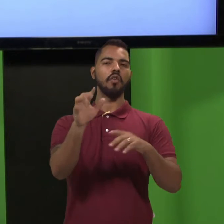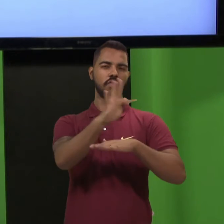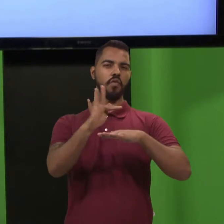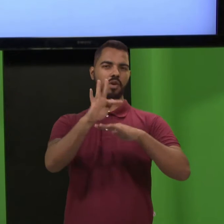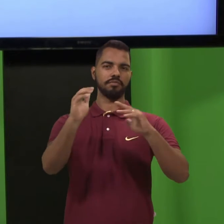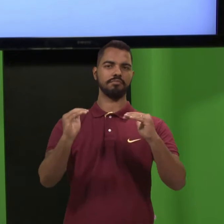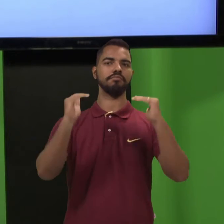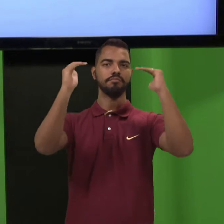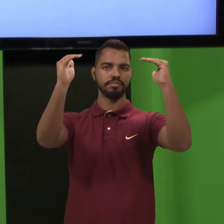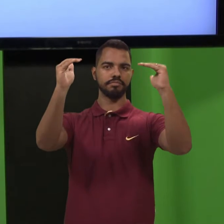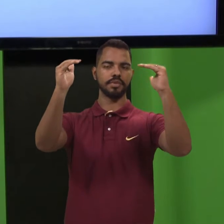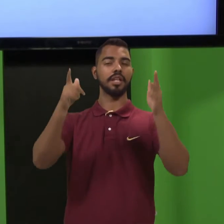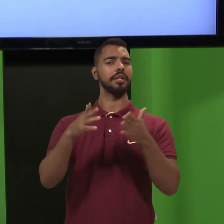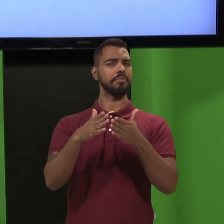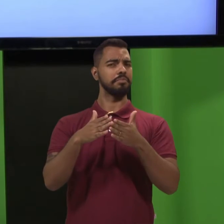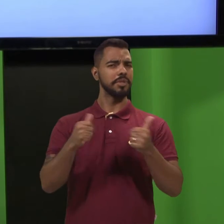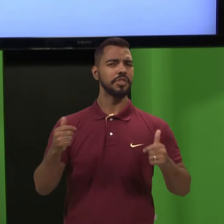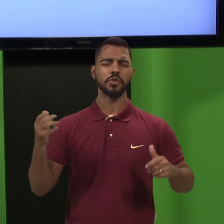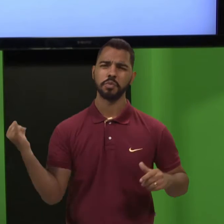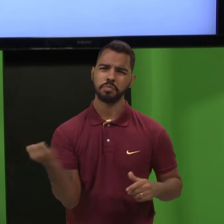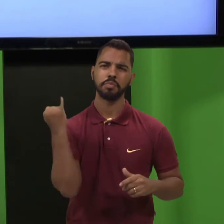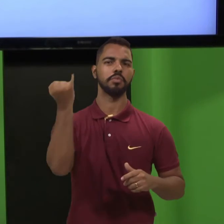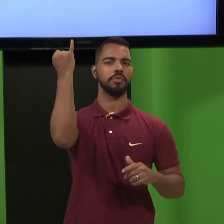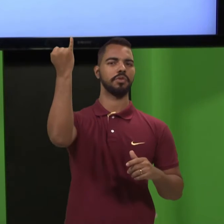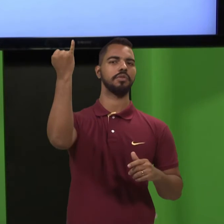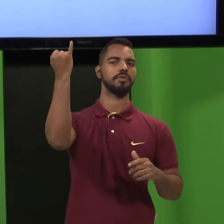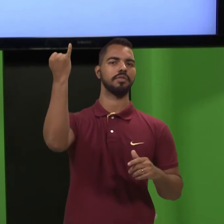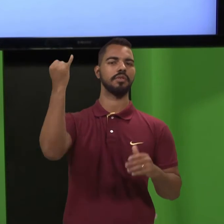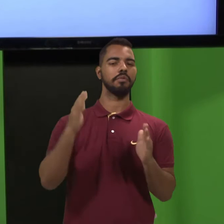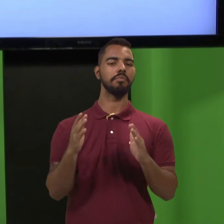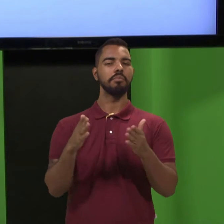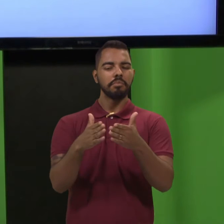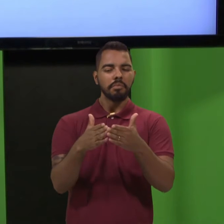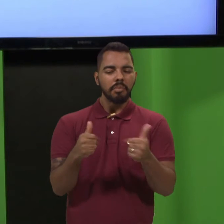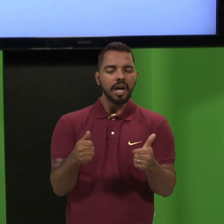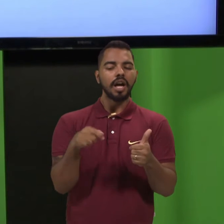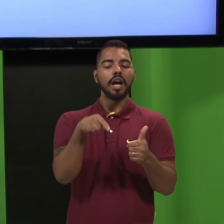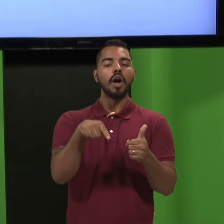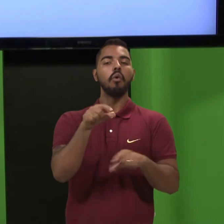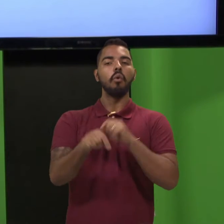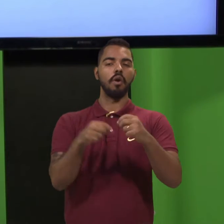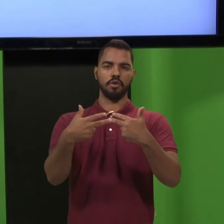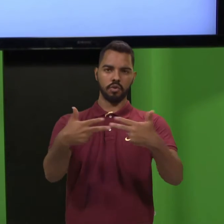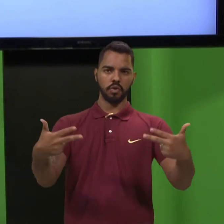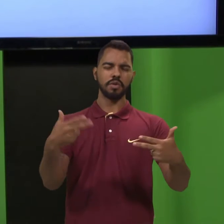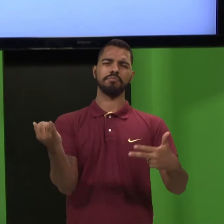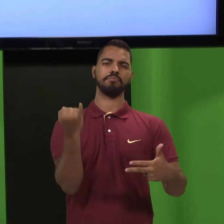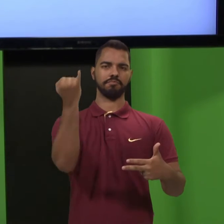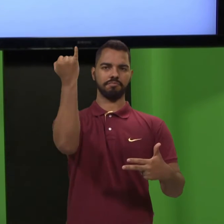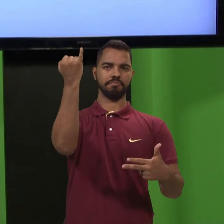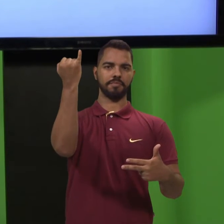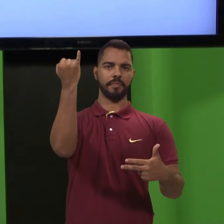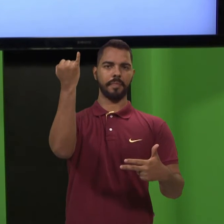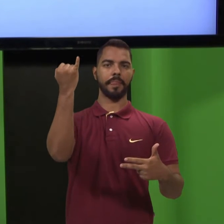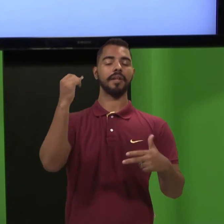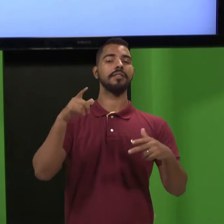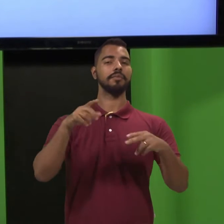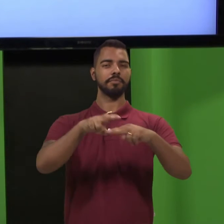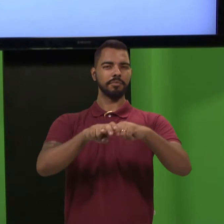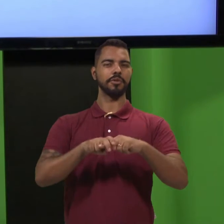necessidade. Sendo assim, lembre-se, no momento de produzir um texto pertencente a esse gênero, de